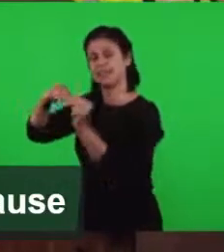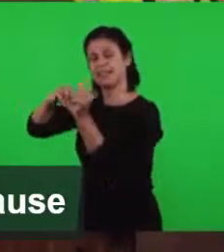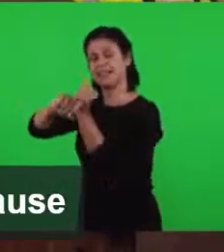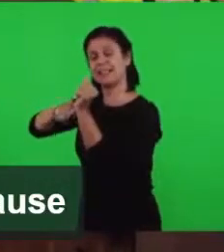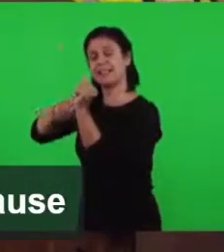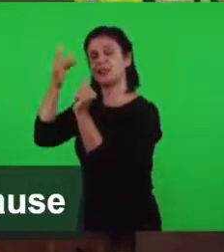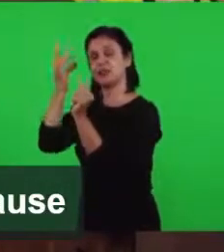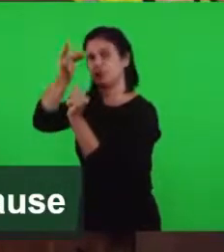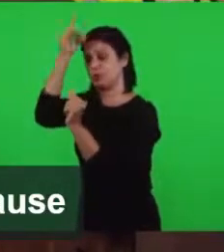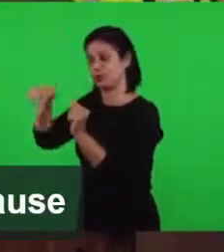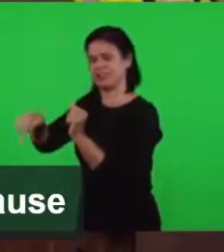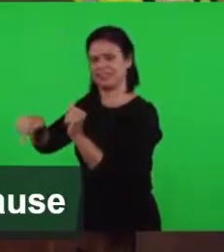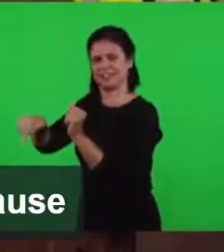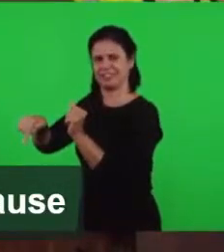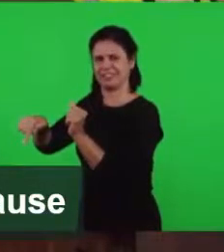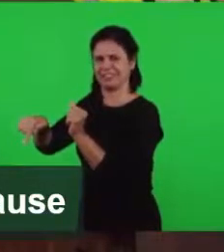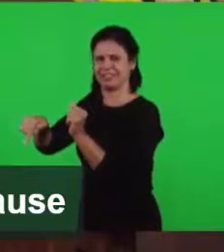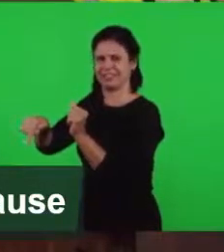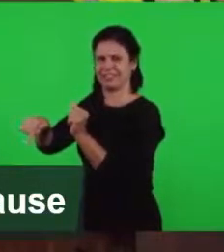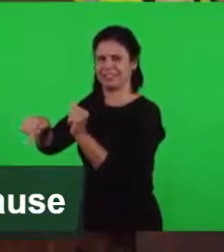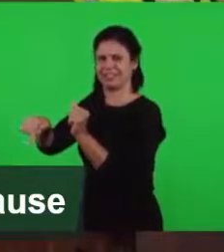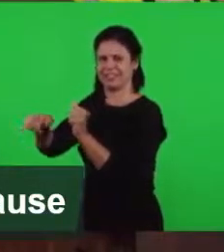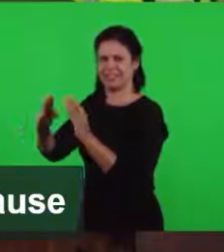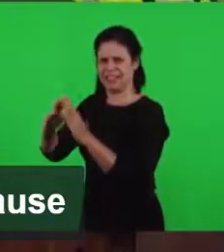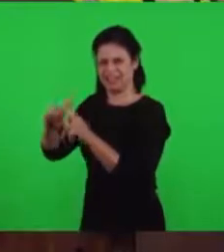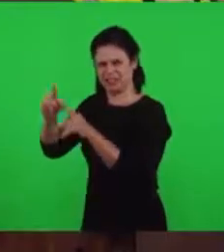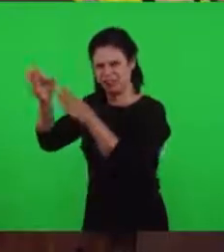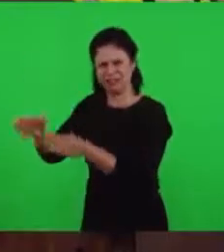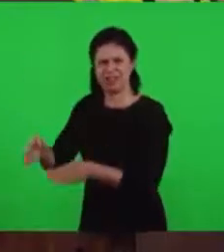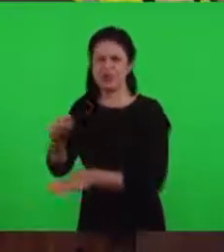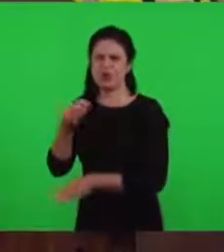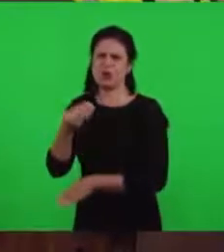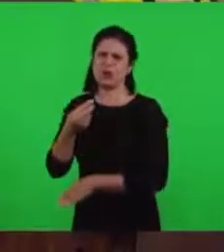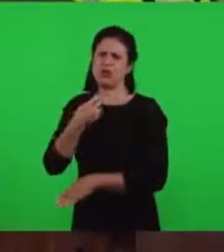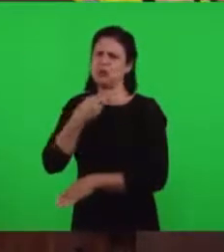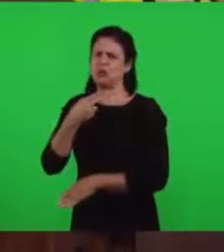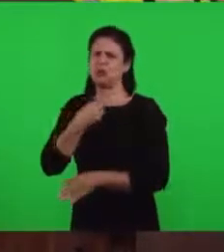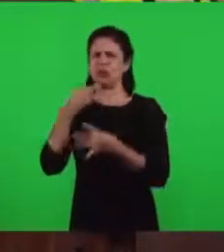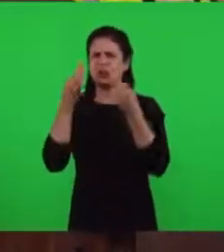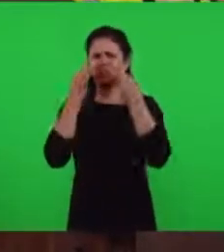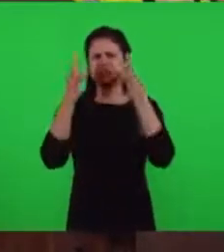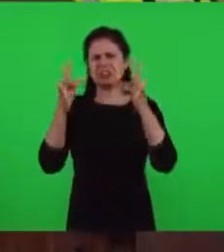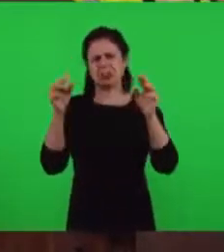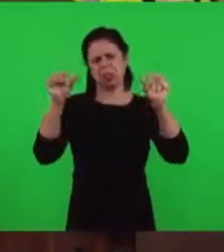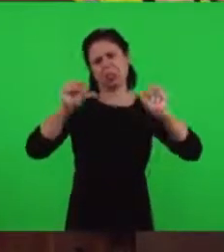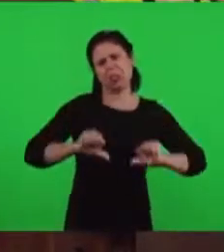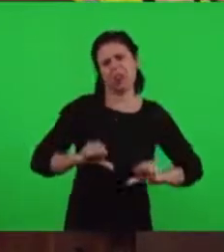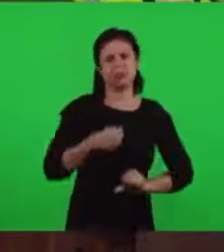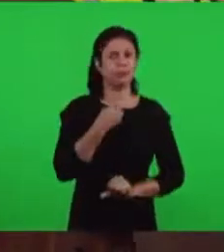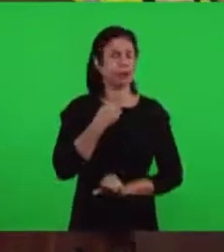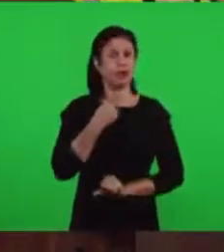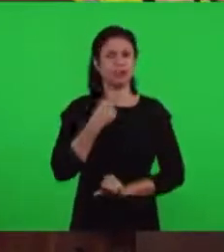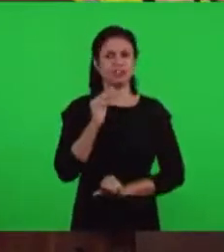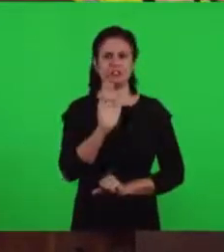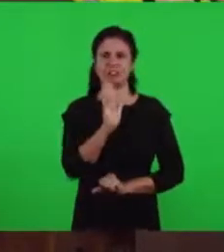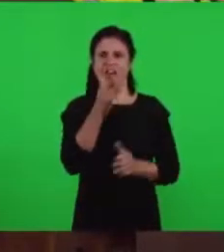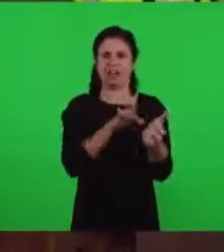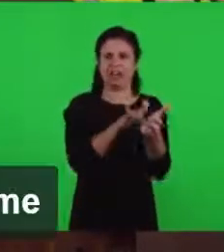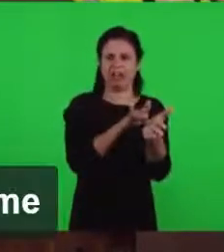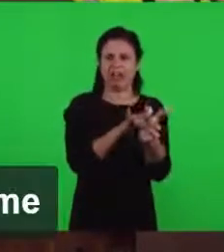se expor porque os mistérios são para aqueles